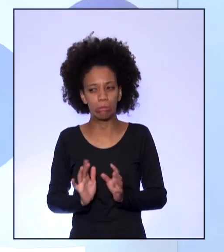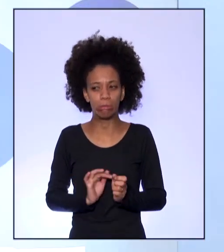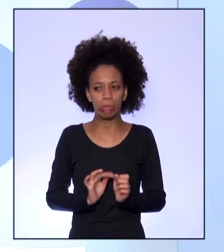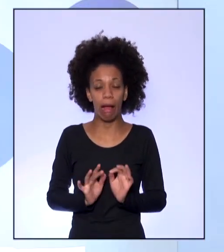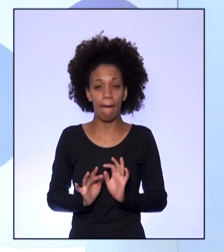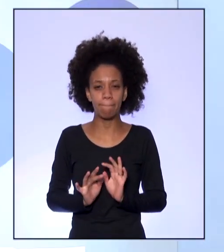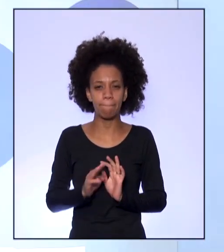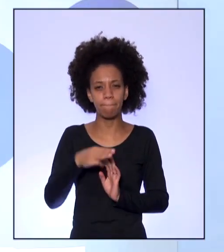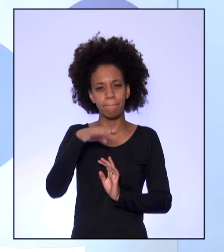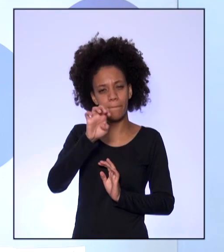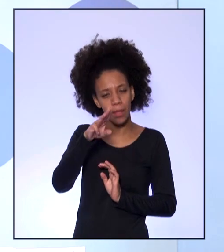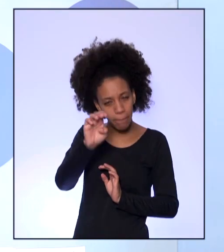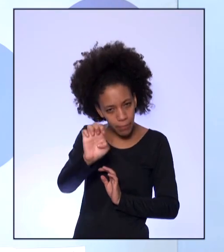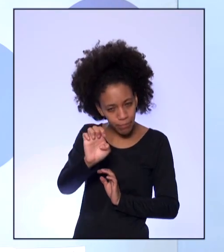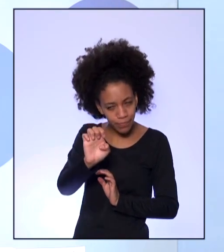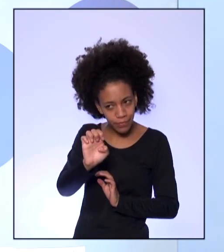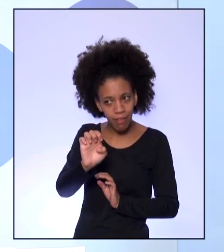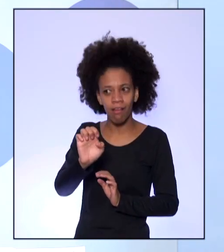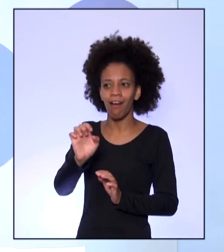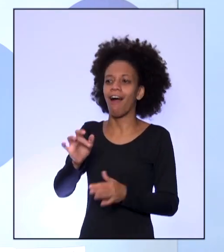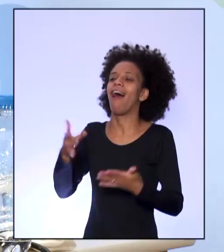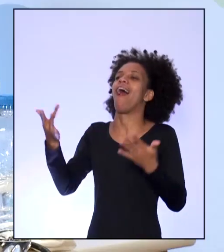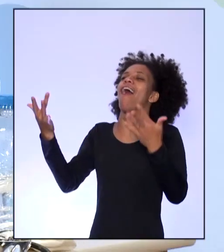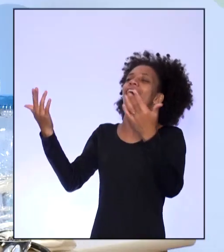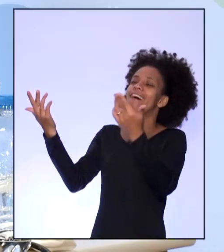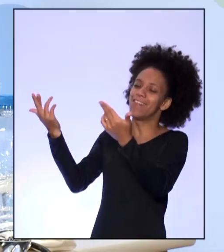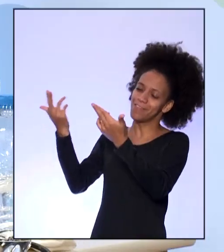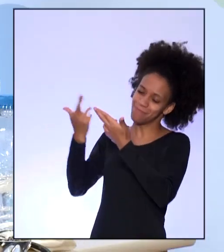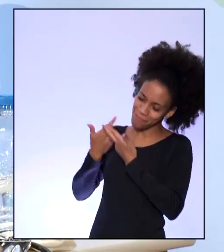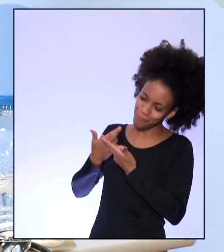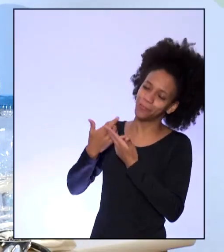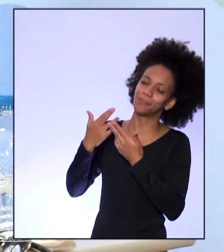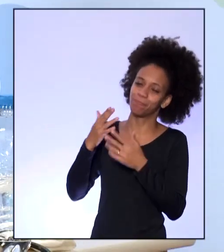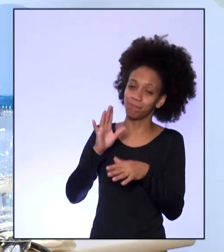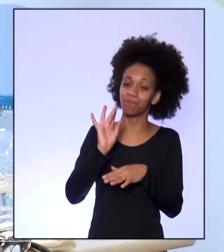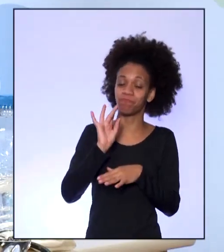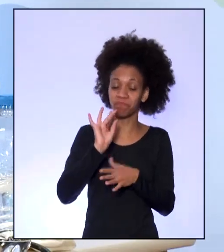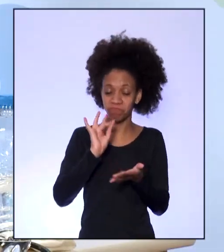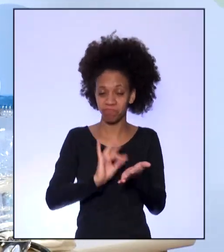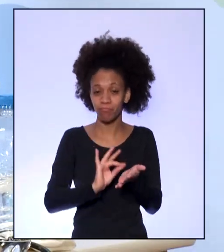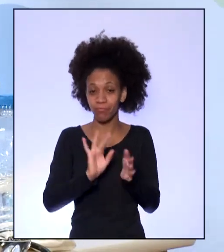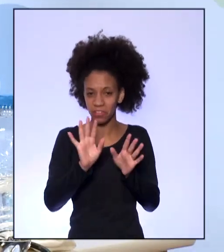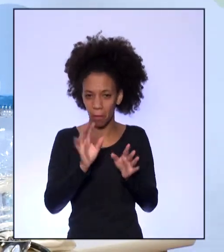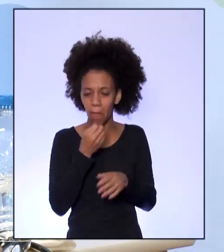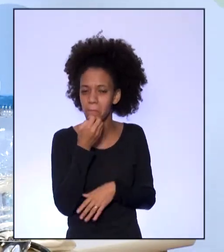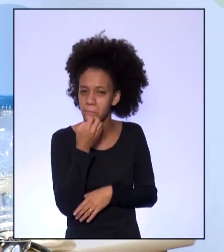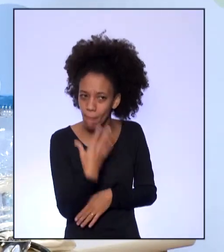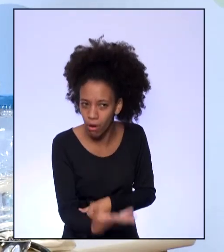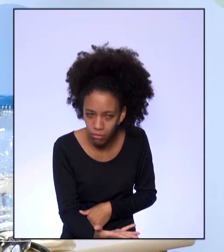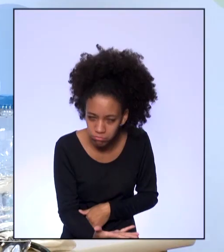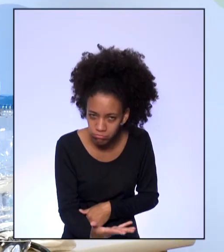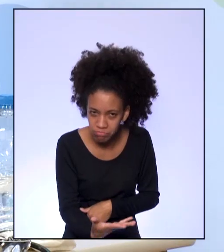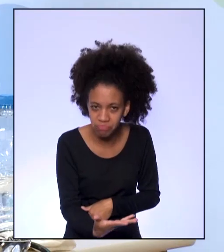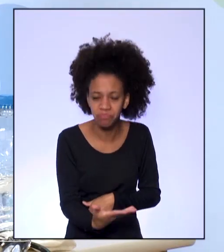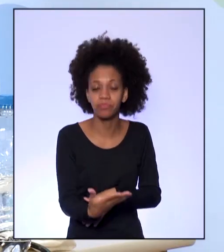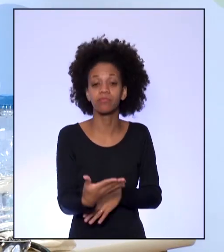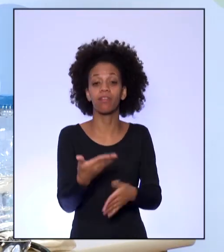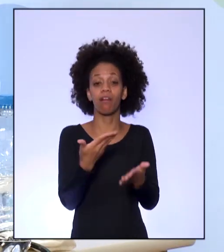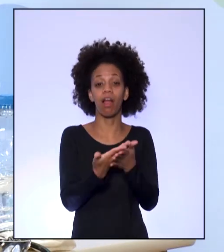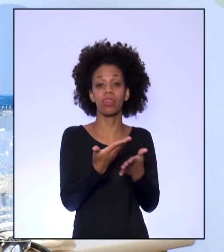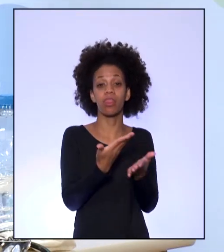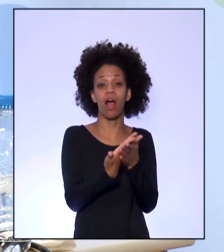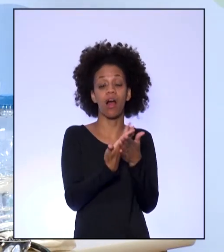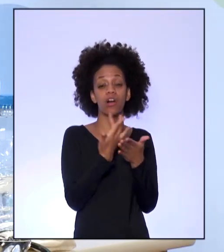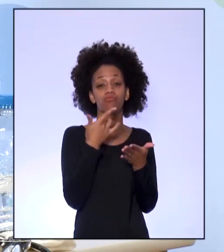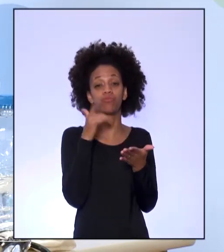Meme. Meu Deus, chegou a resposta que eu estava esperando? Meme, Olha, perfeito. na aula... Meme. Boa! Na aula de ontem do